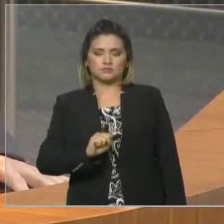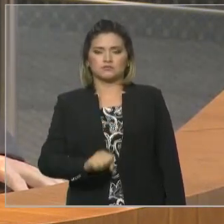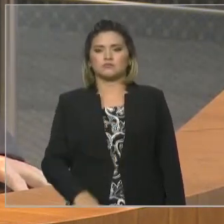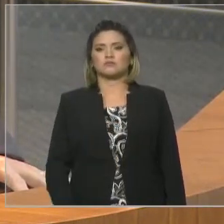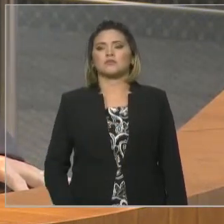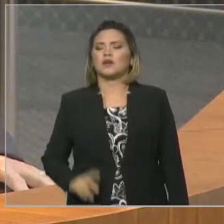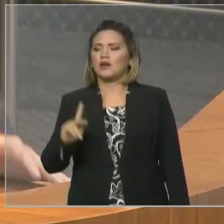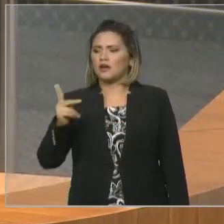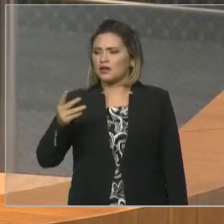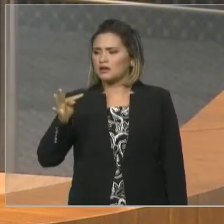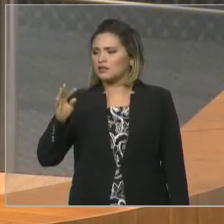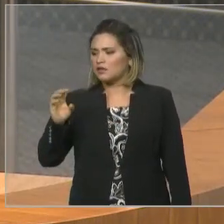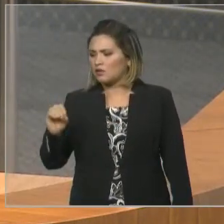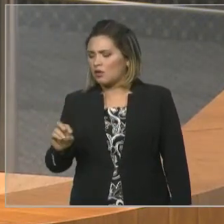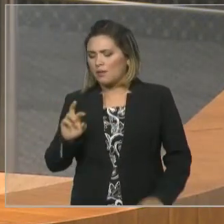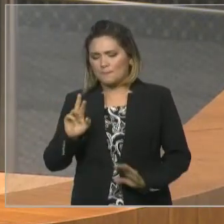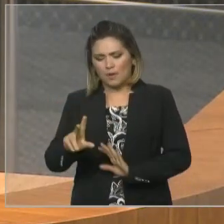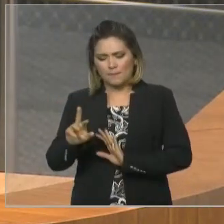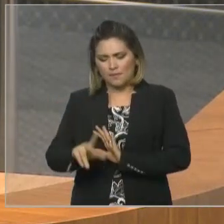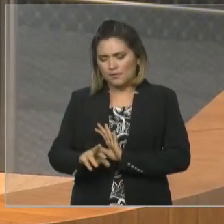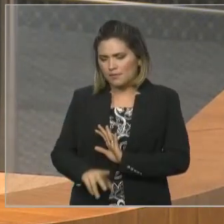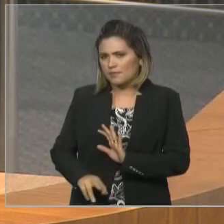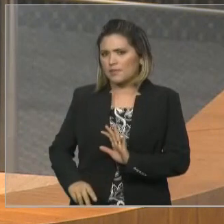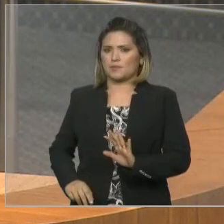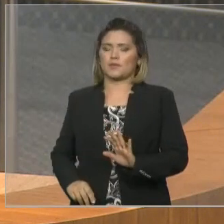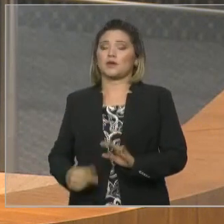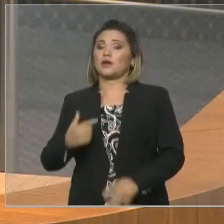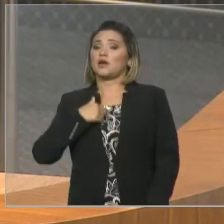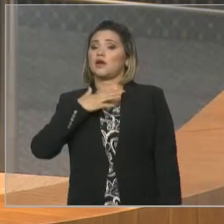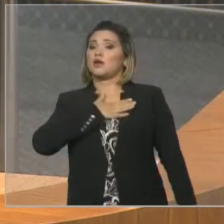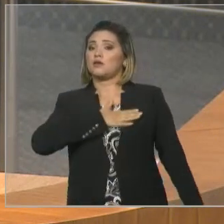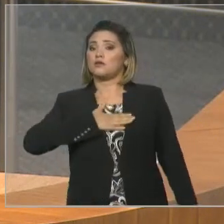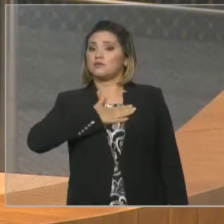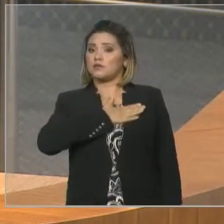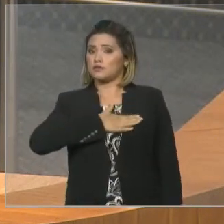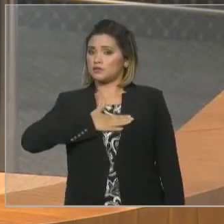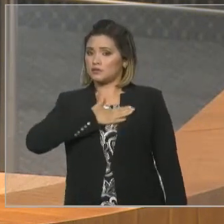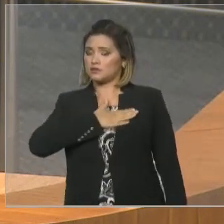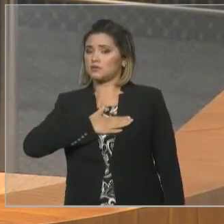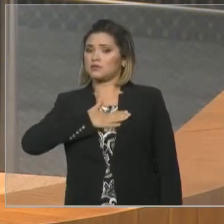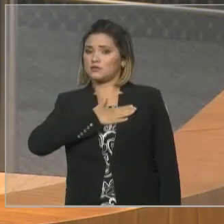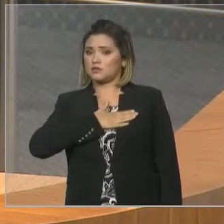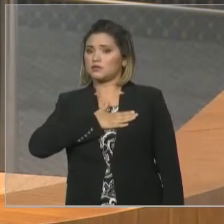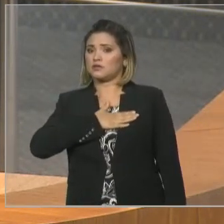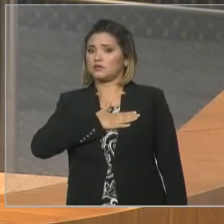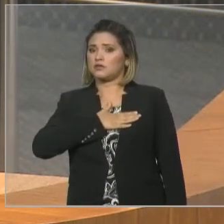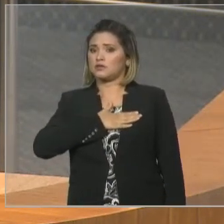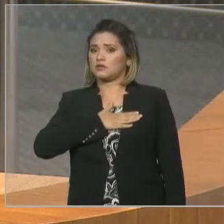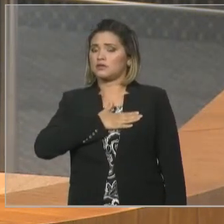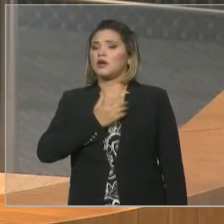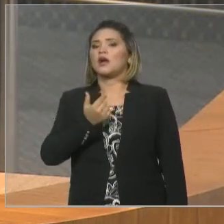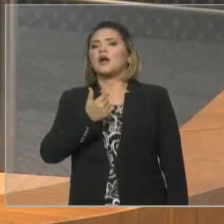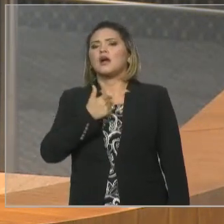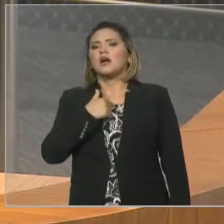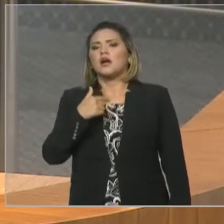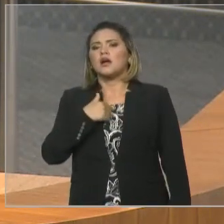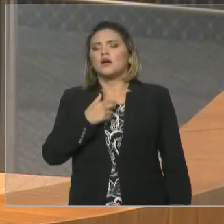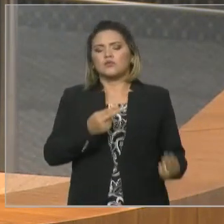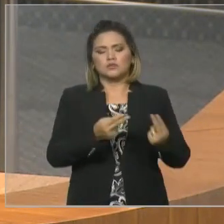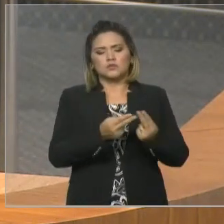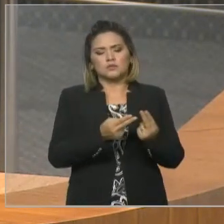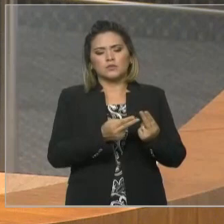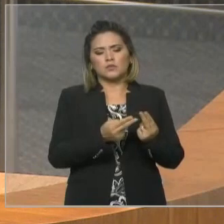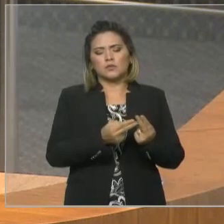demais serviços. Eu tive o prazer, deputado Marco, você sabe que eu sou de Timon, vizinho a Teresina, e nós sempre fomos